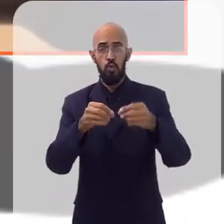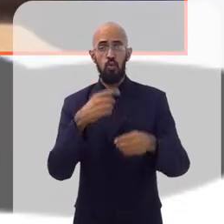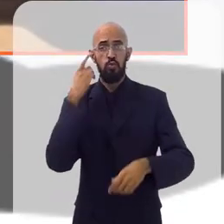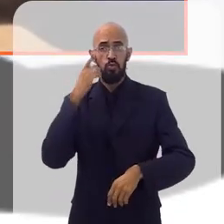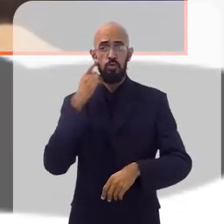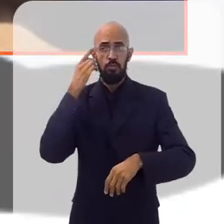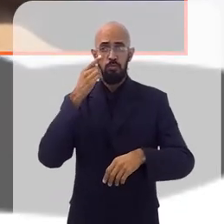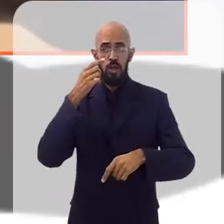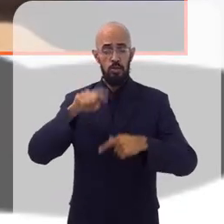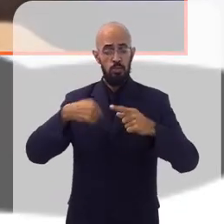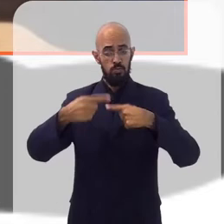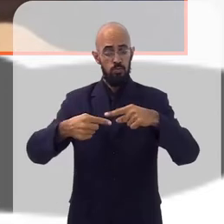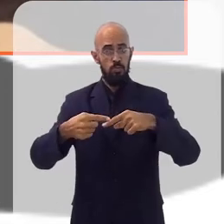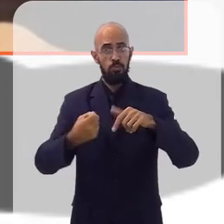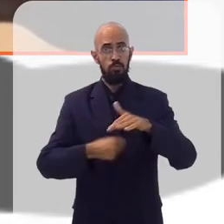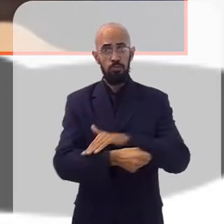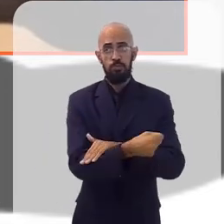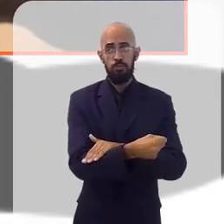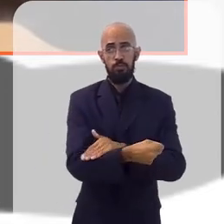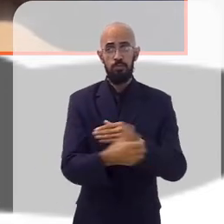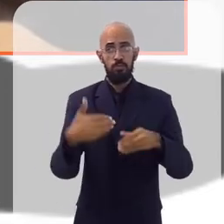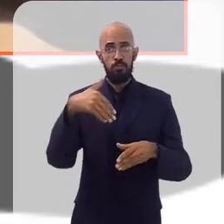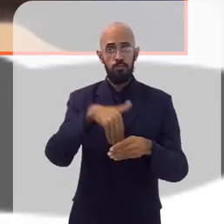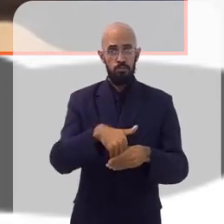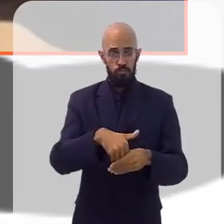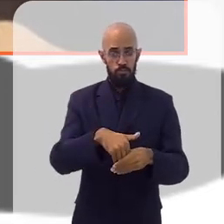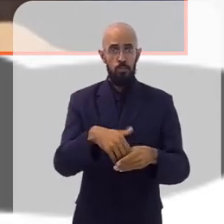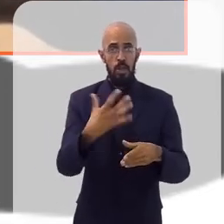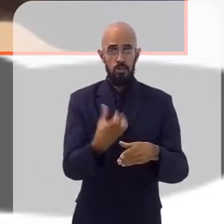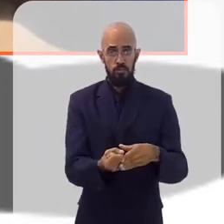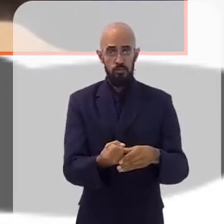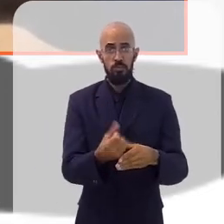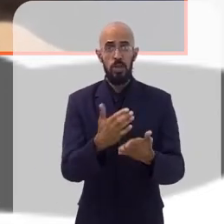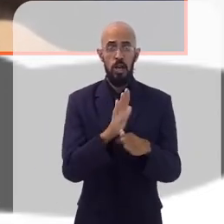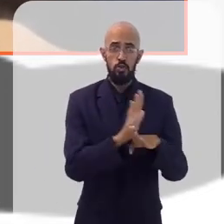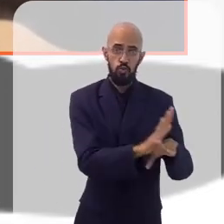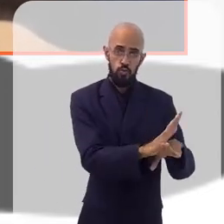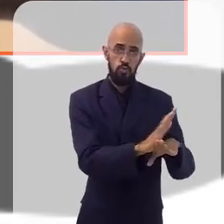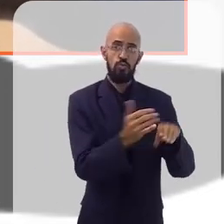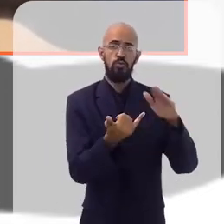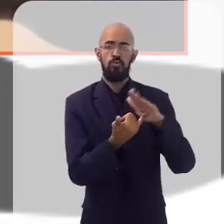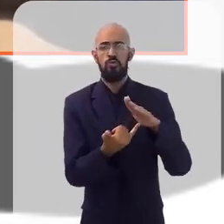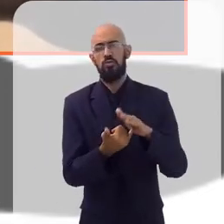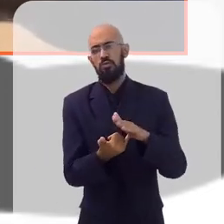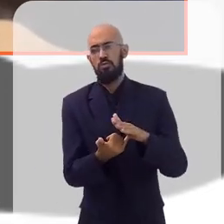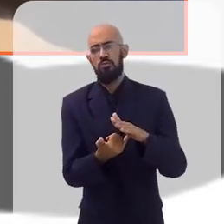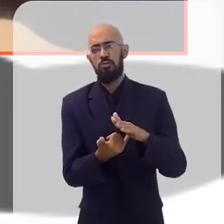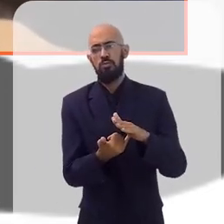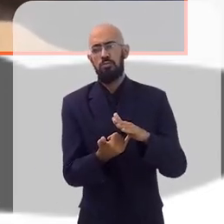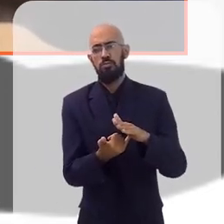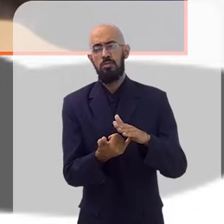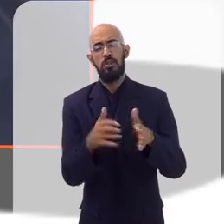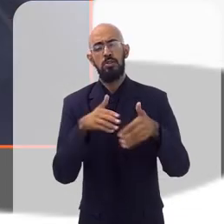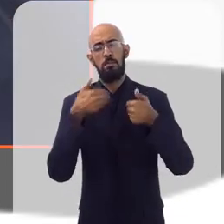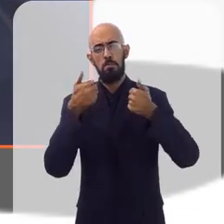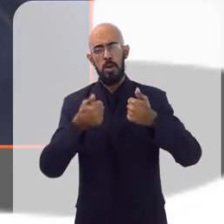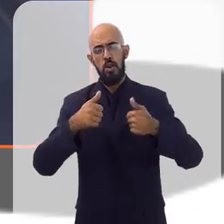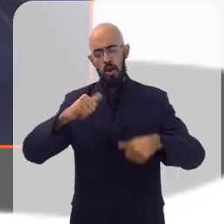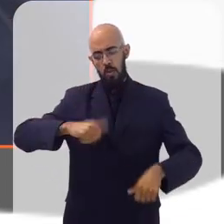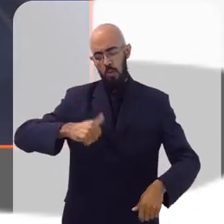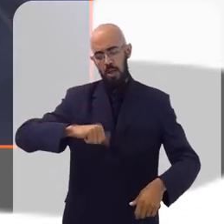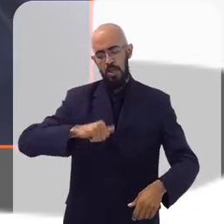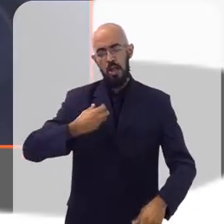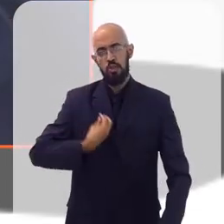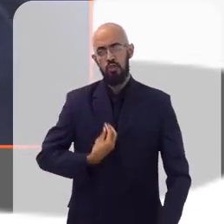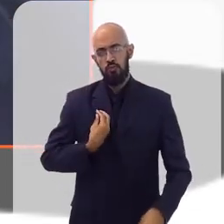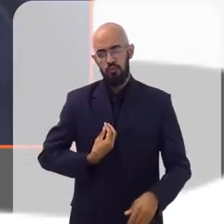deputados e deputadas na próxima legislatura que se eleger que ajude essas entidades para que a gente possa tá